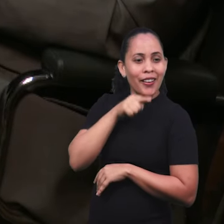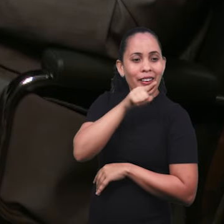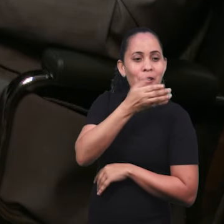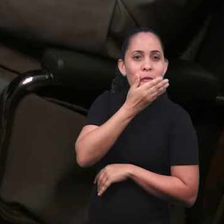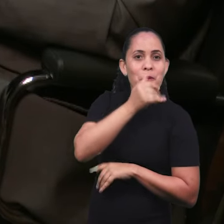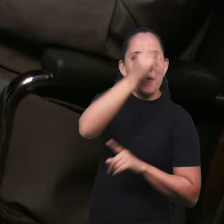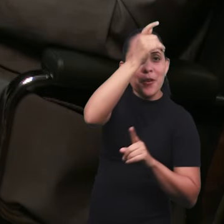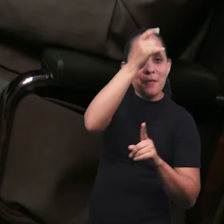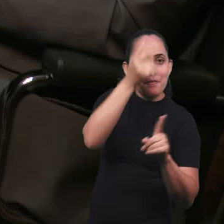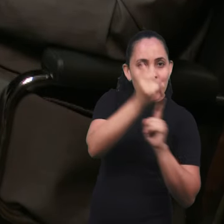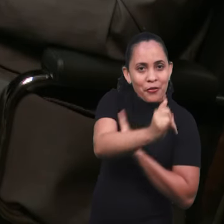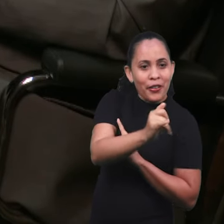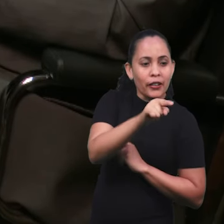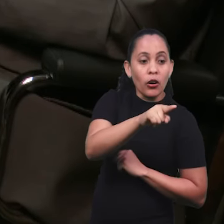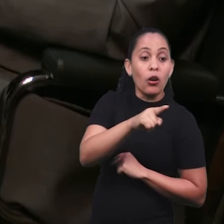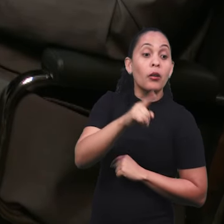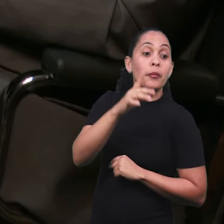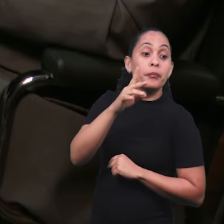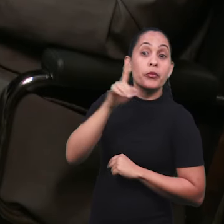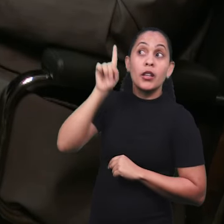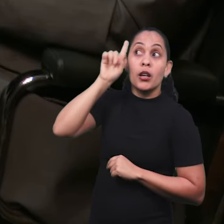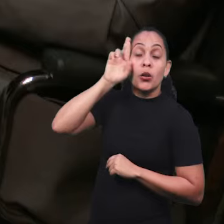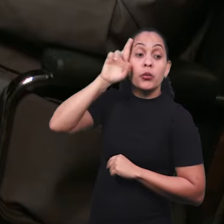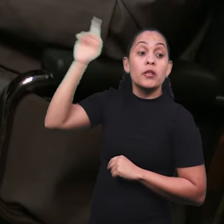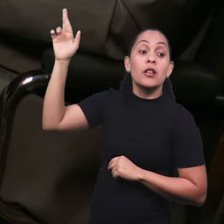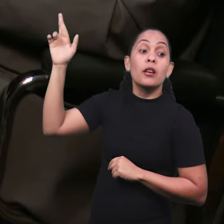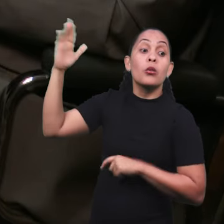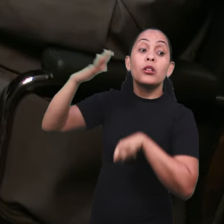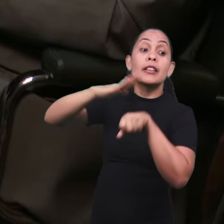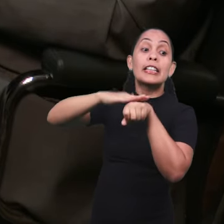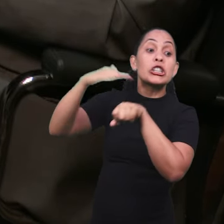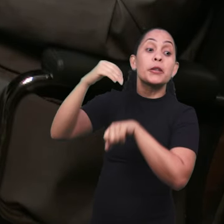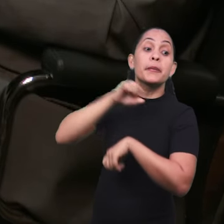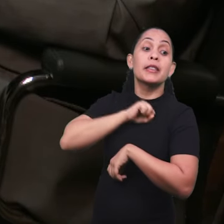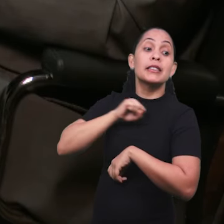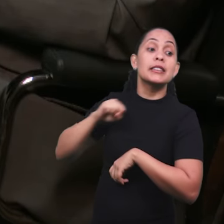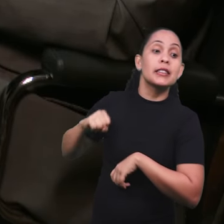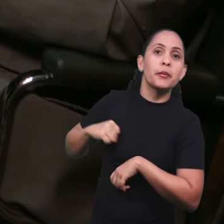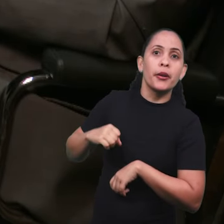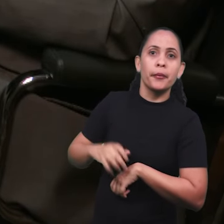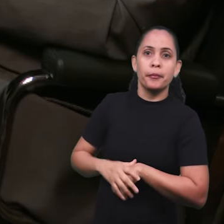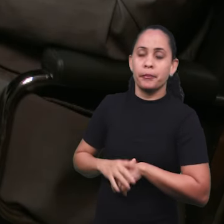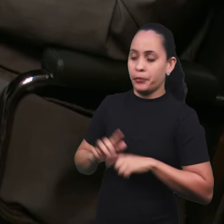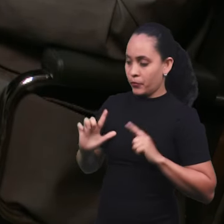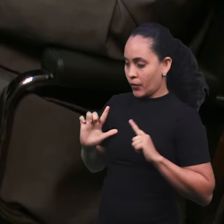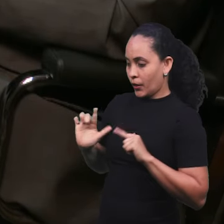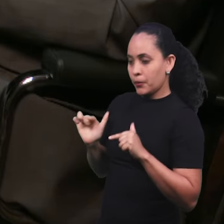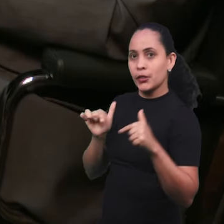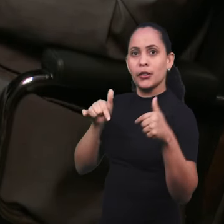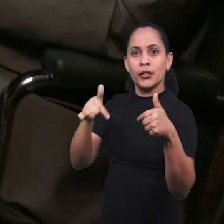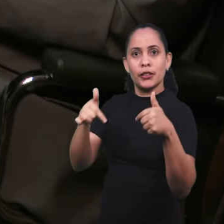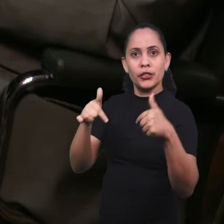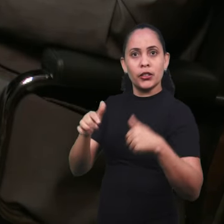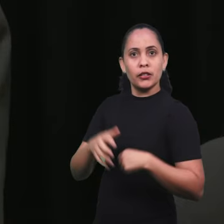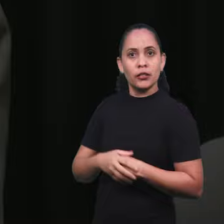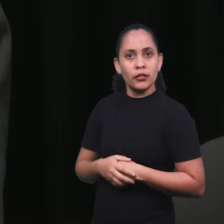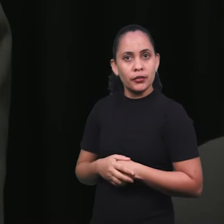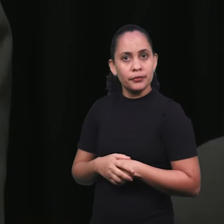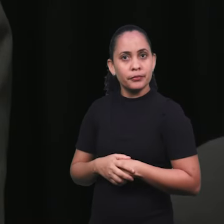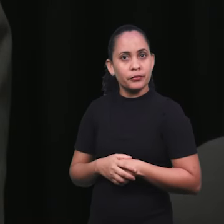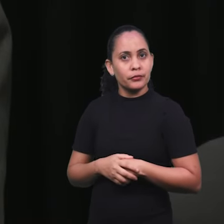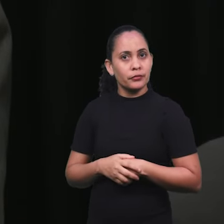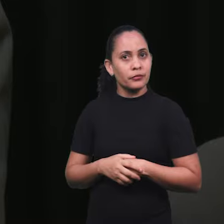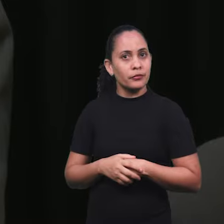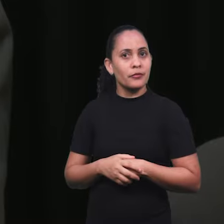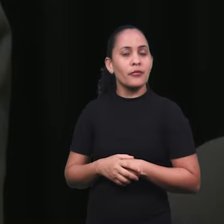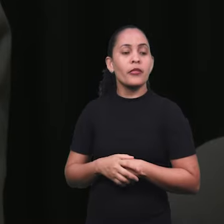que era o Senhor que estava chamando Samuel. Então já começou o Espírito Santo a atuar ali na vida quem está chamando